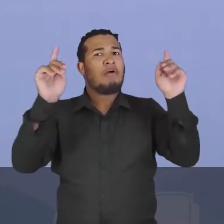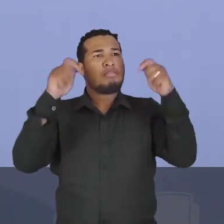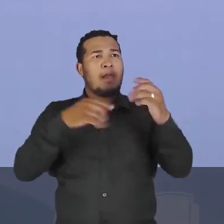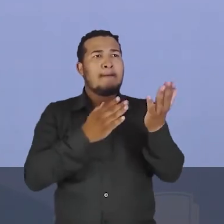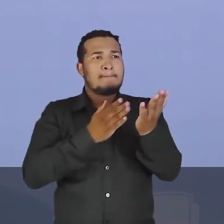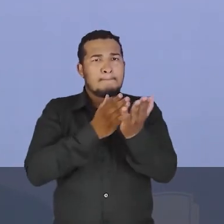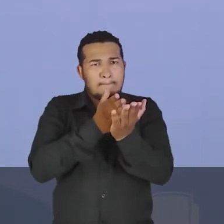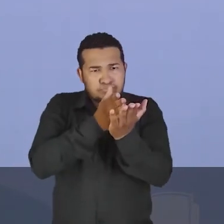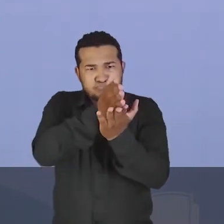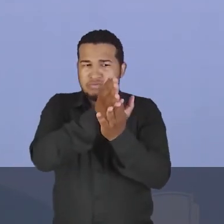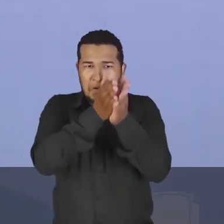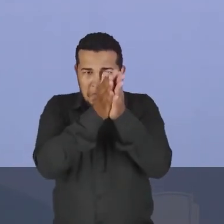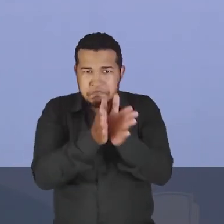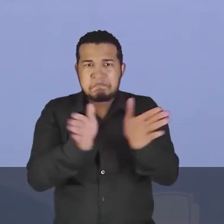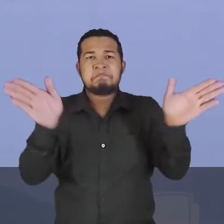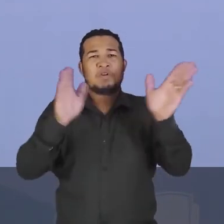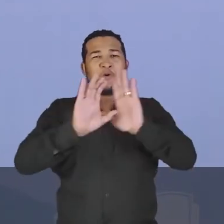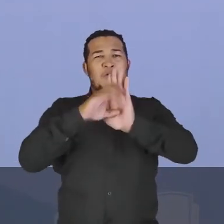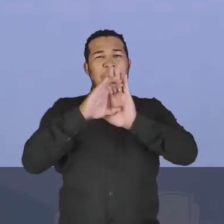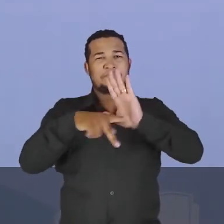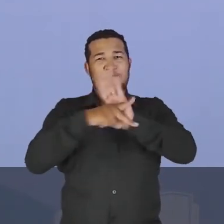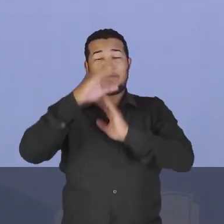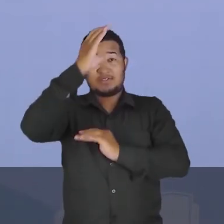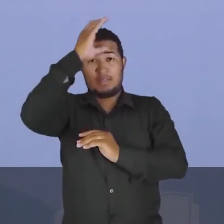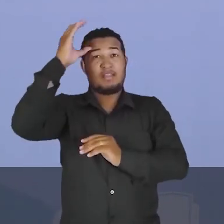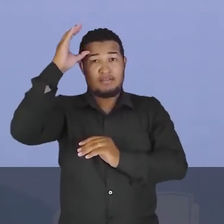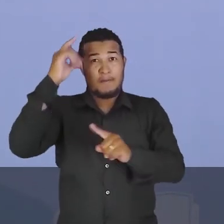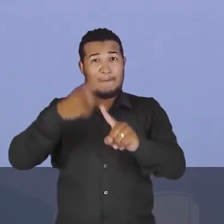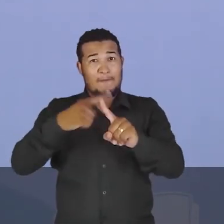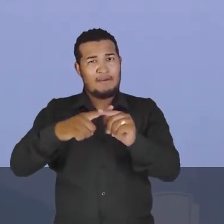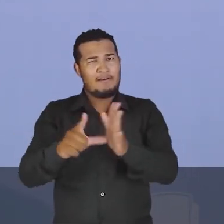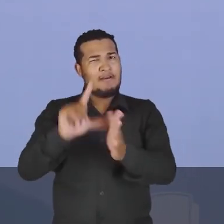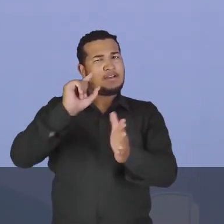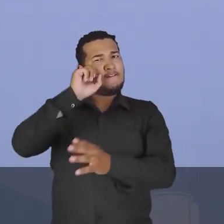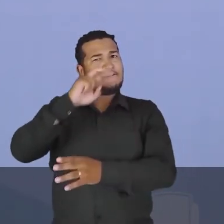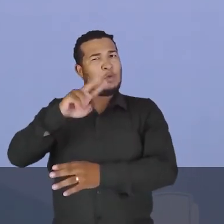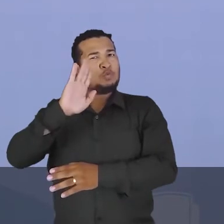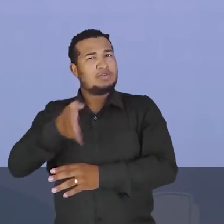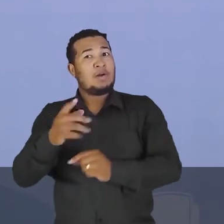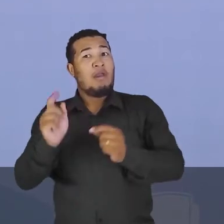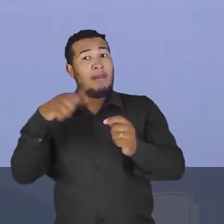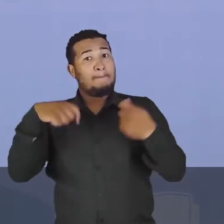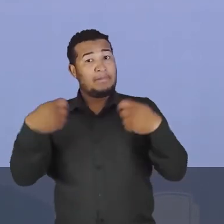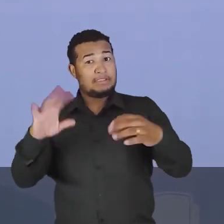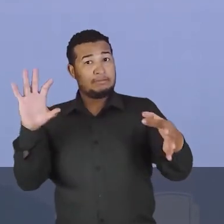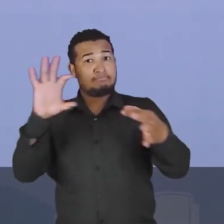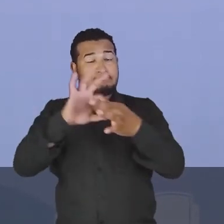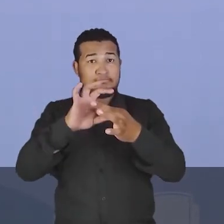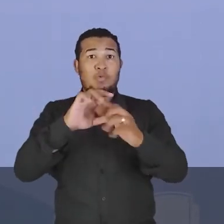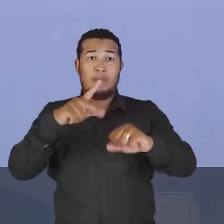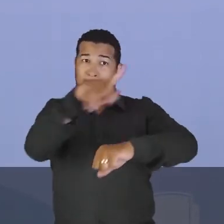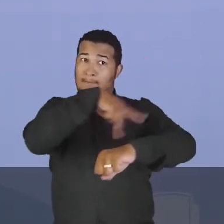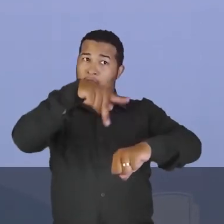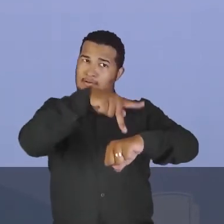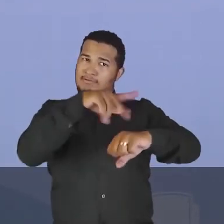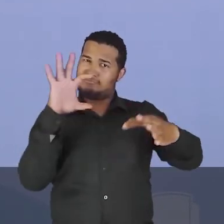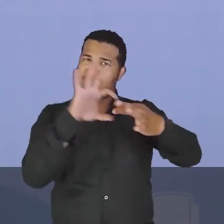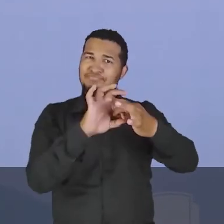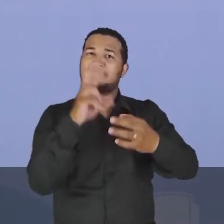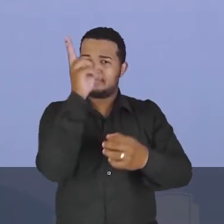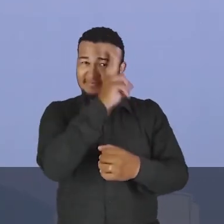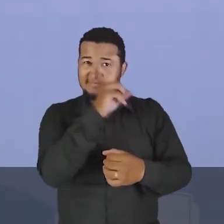desse conceito de cidadania. Que o conceito de cidadania que nós vimos anteriormente, a gente viu ele vinculado a uma nação,